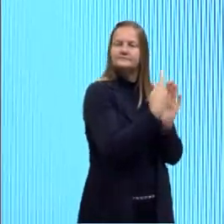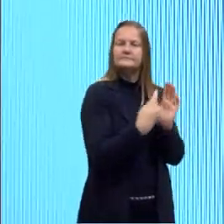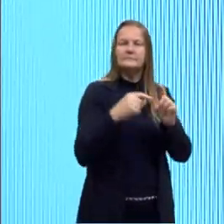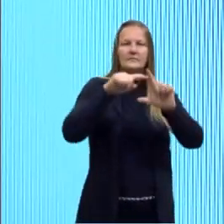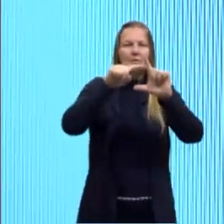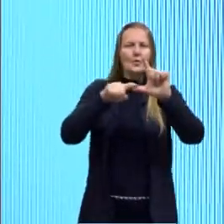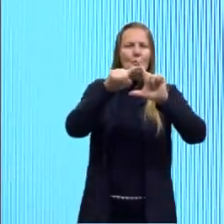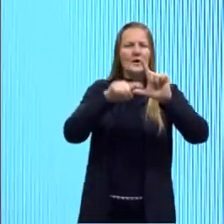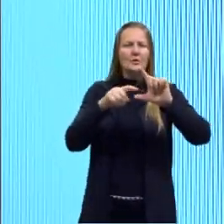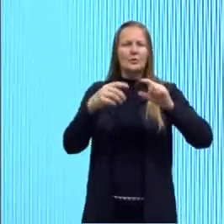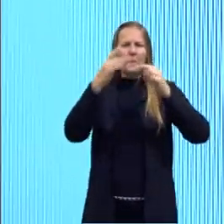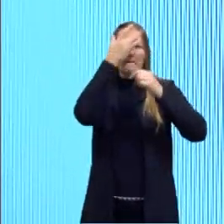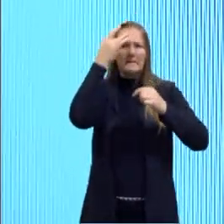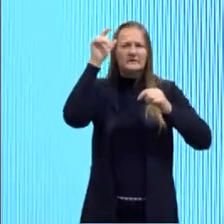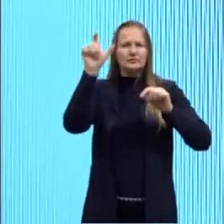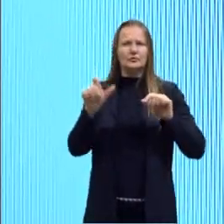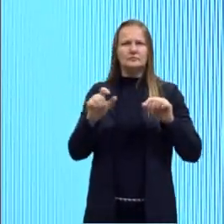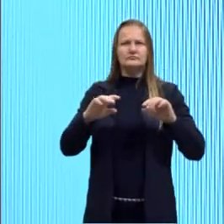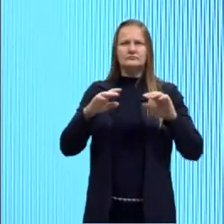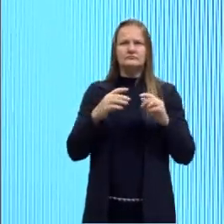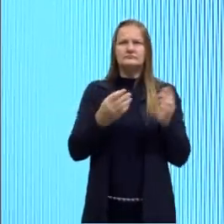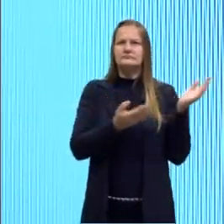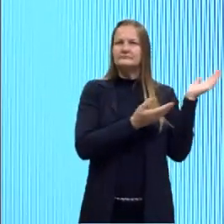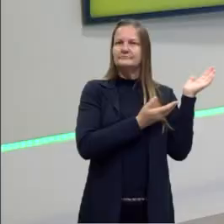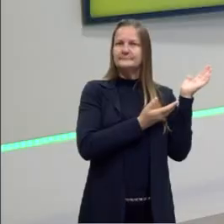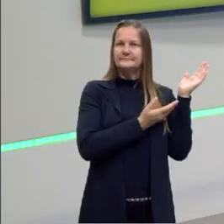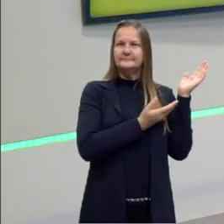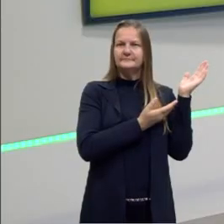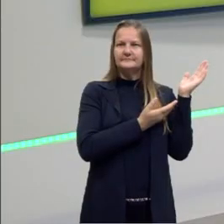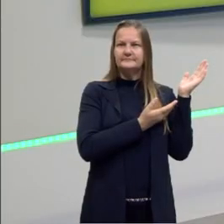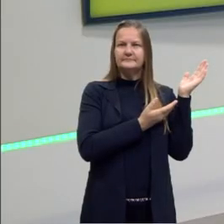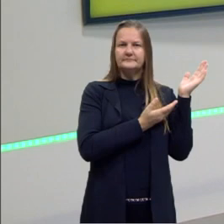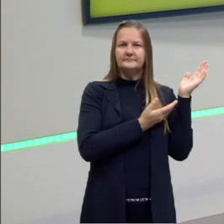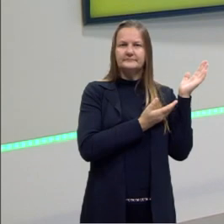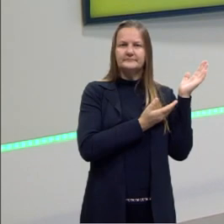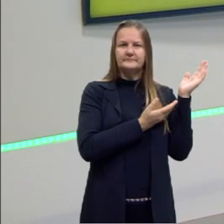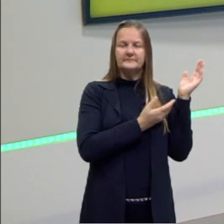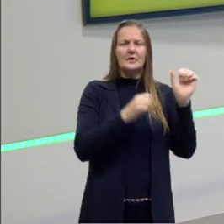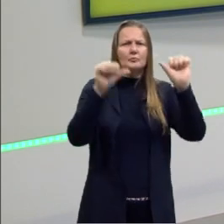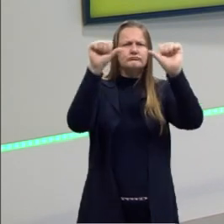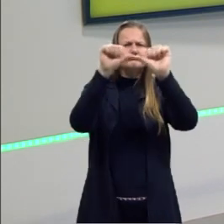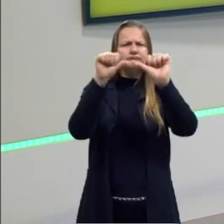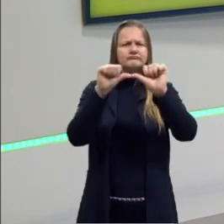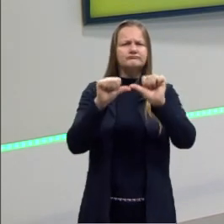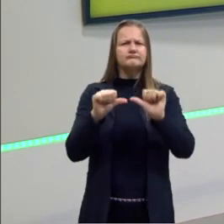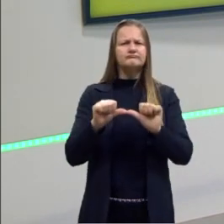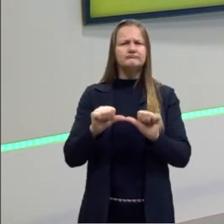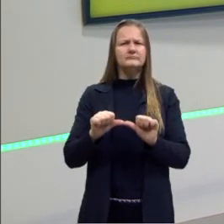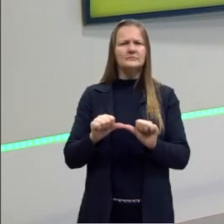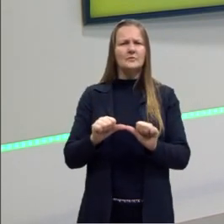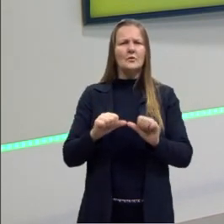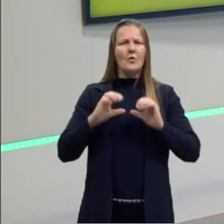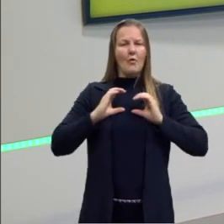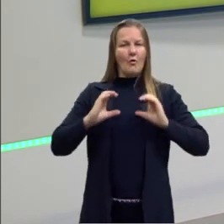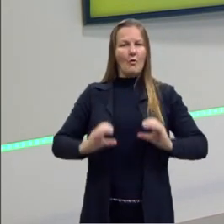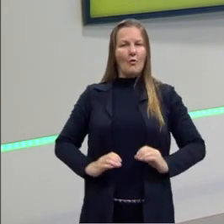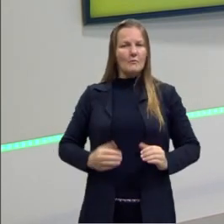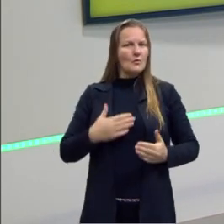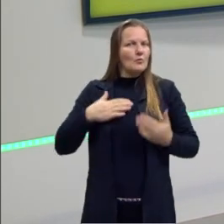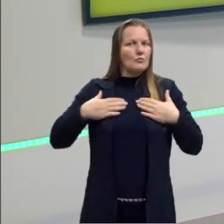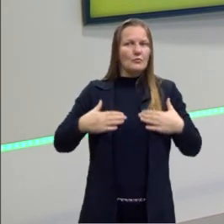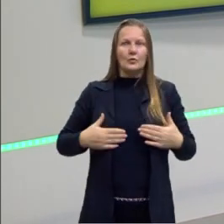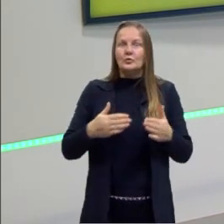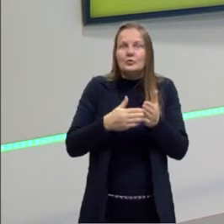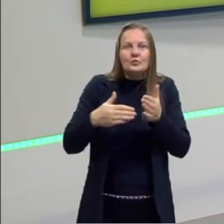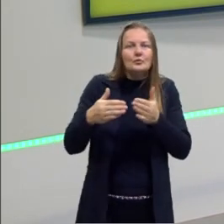ângulos ali ele consegue detectar os padrões da formação do corpo humano né E nós temos